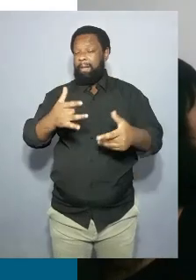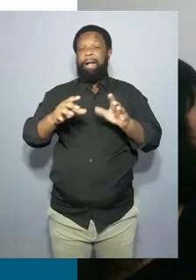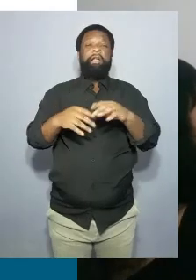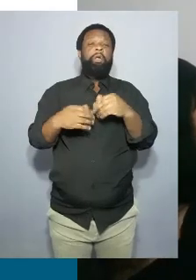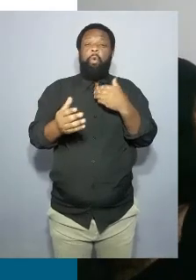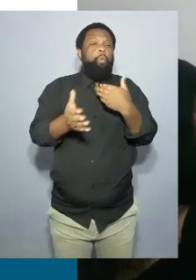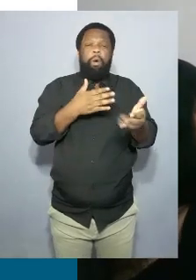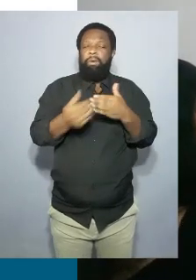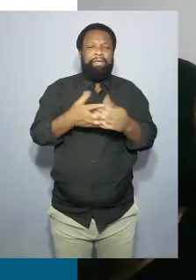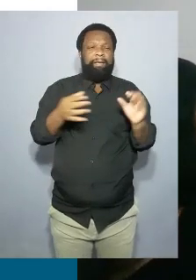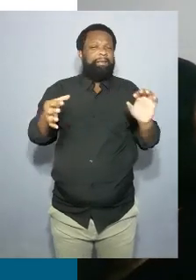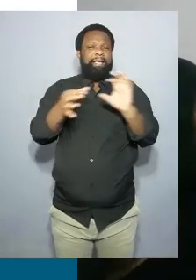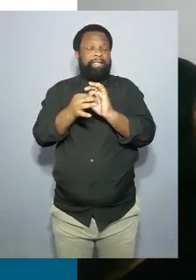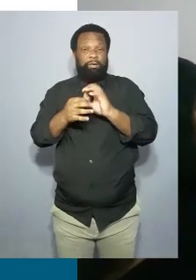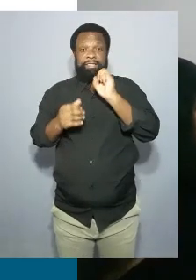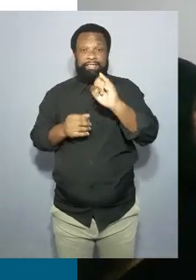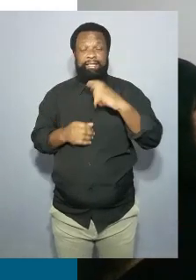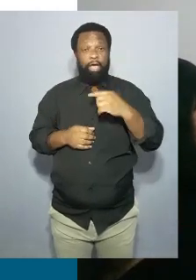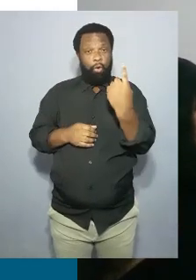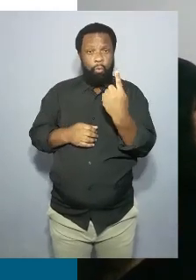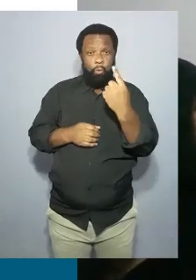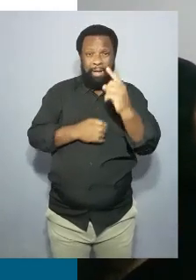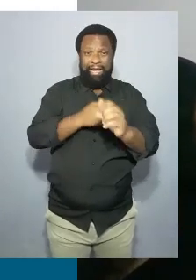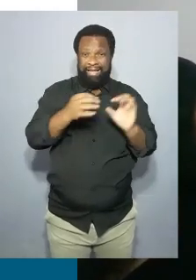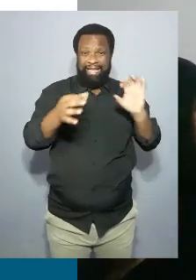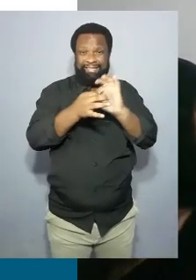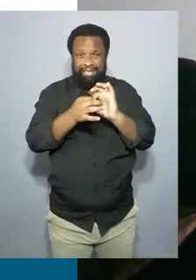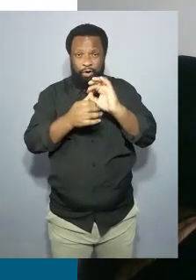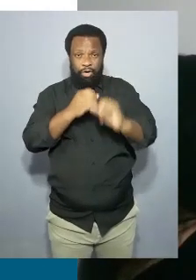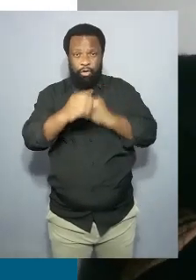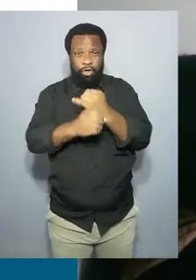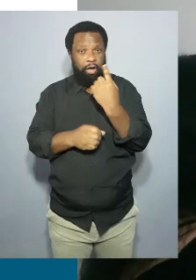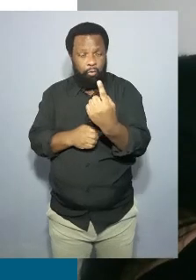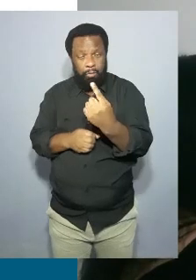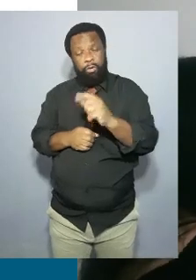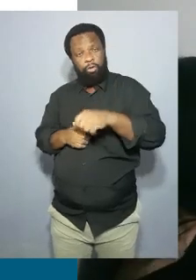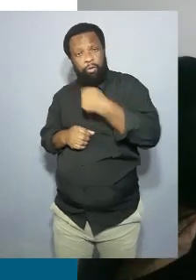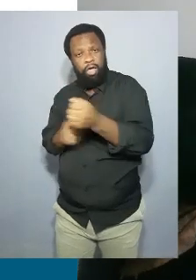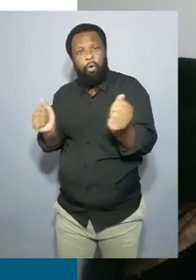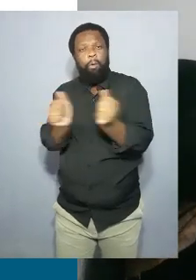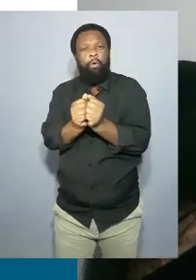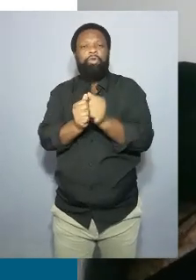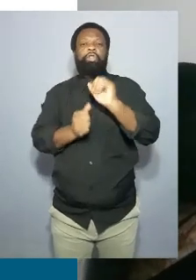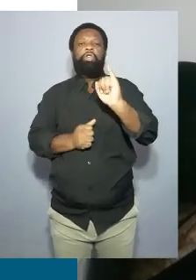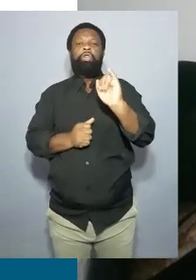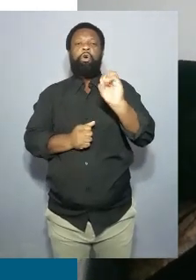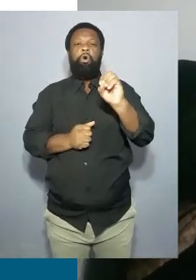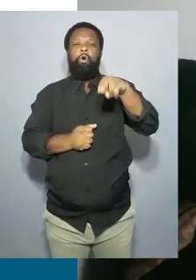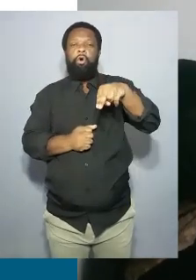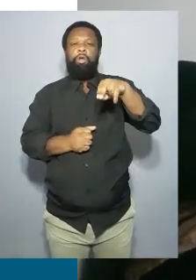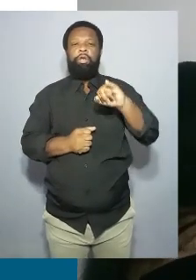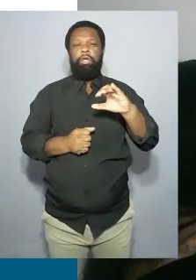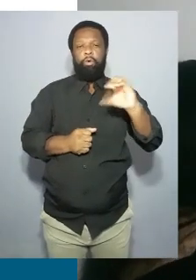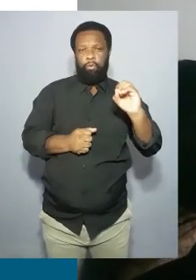de ligação aqui. Se existe uma ligação iônica, esse composto já é considerado iônico. Da mesma forma,